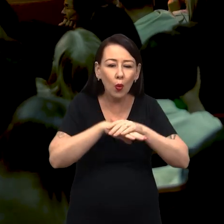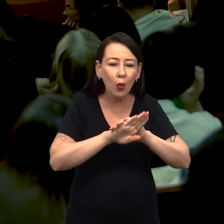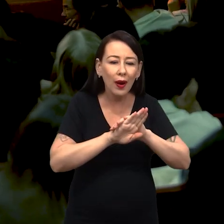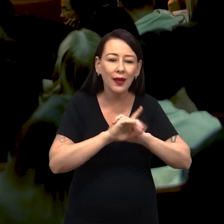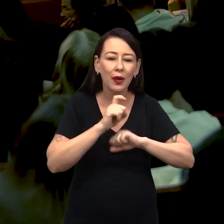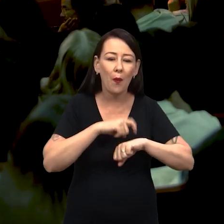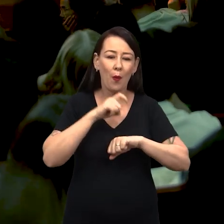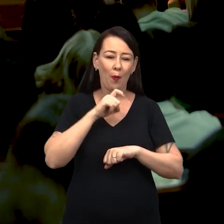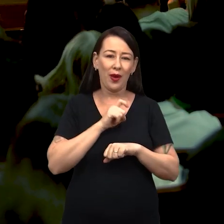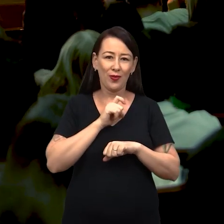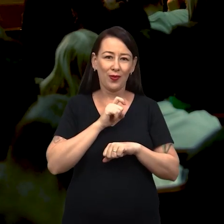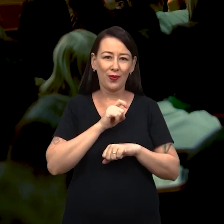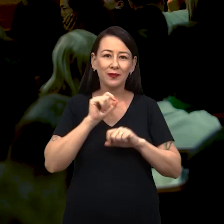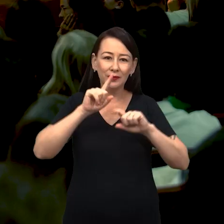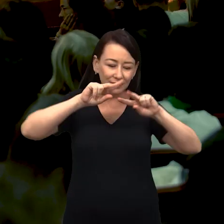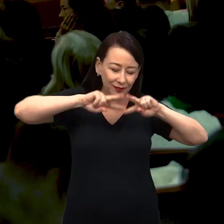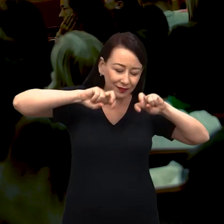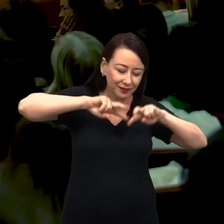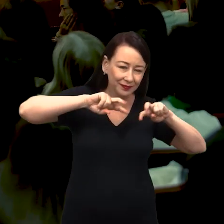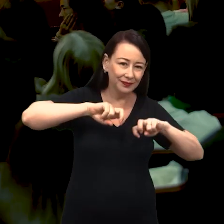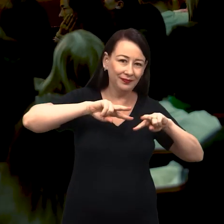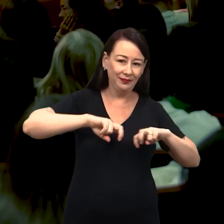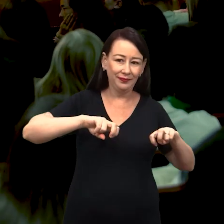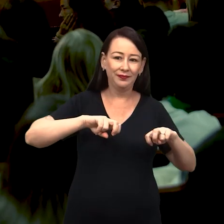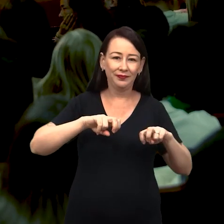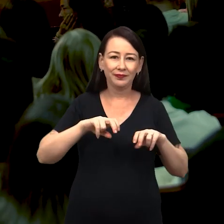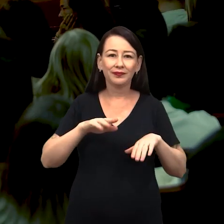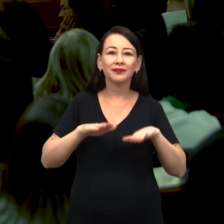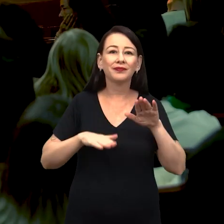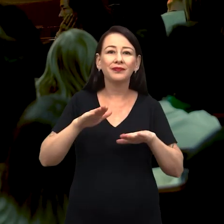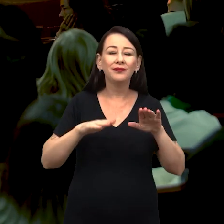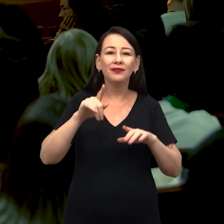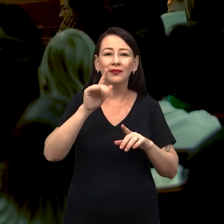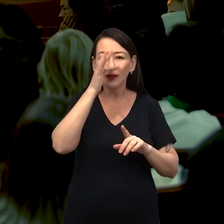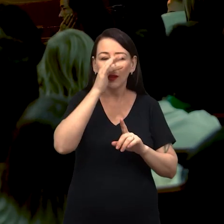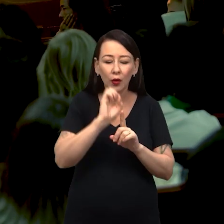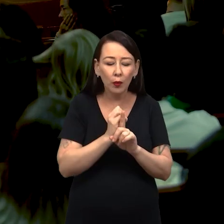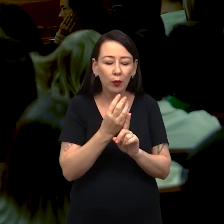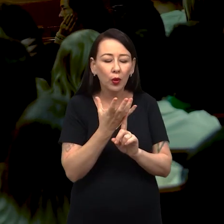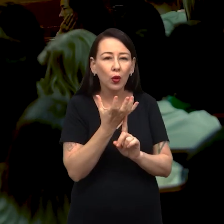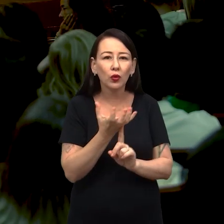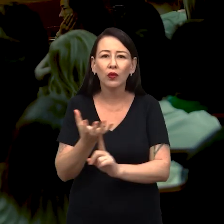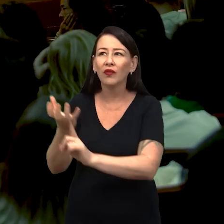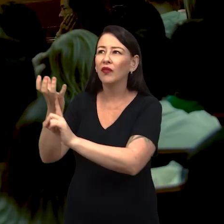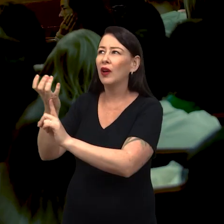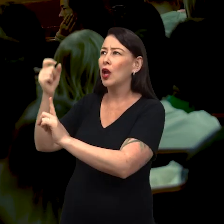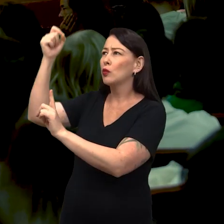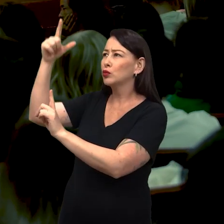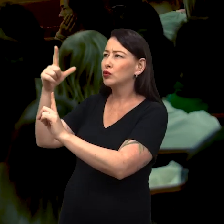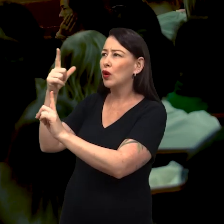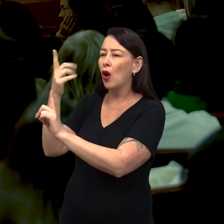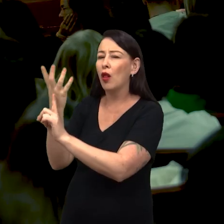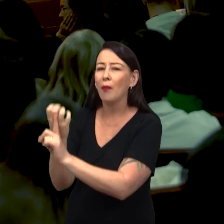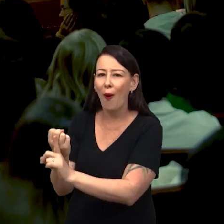preciso guardar até que ele ganhe um corpo, né? Às vezes você leva um broto ao sol e ele morre, né?